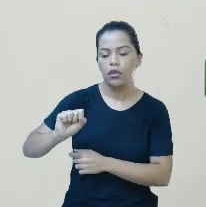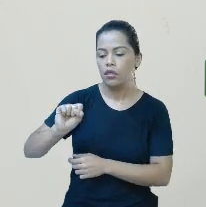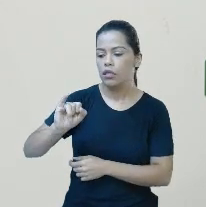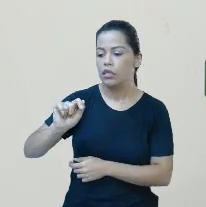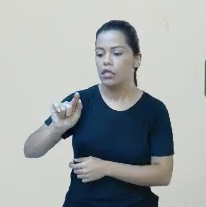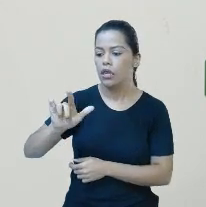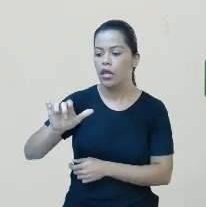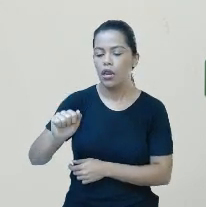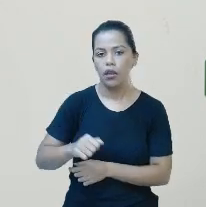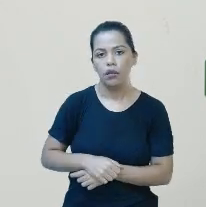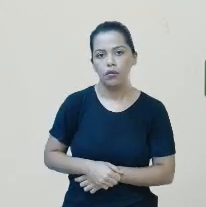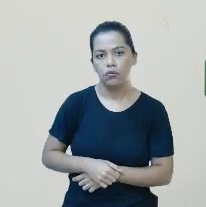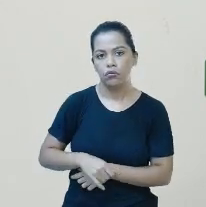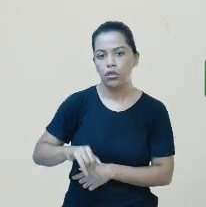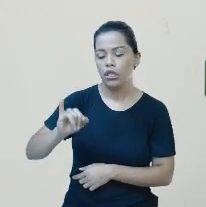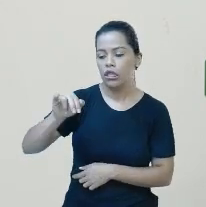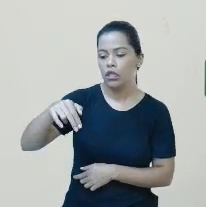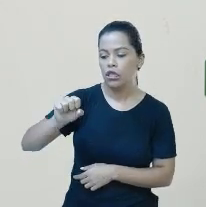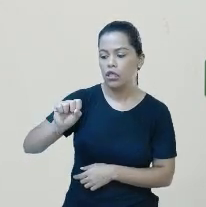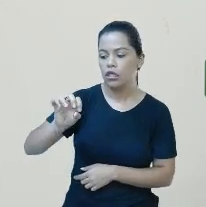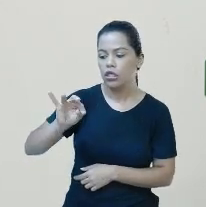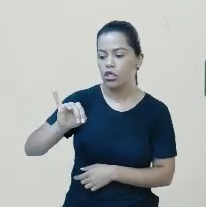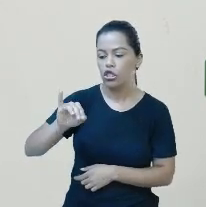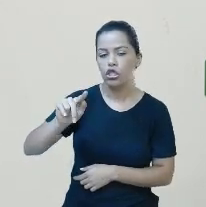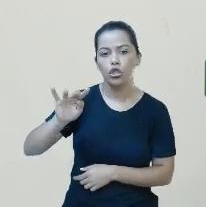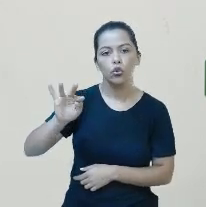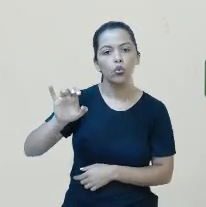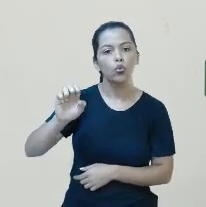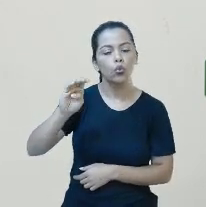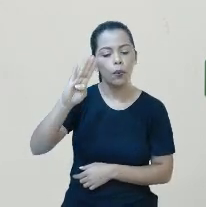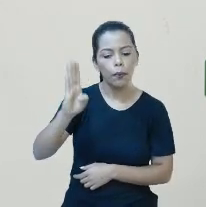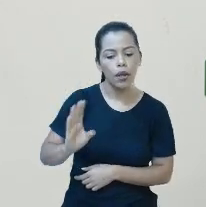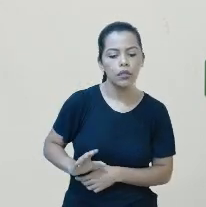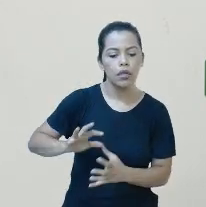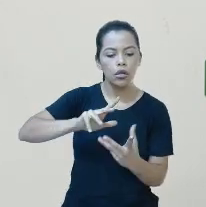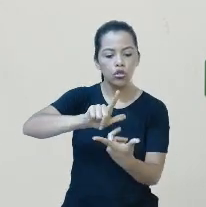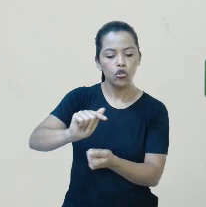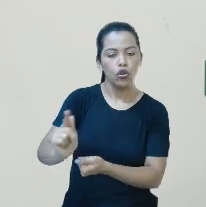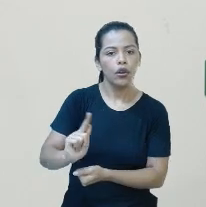Instituto Brasileiro de Geografia e